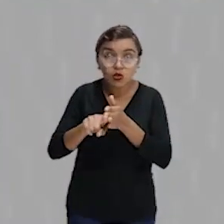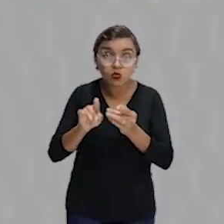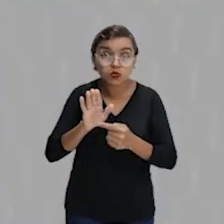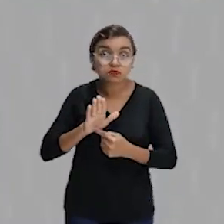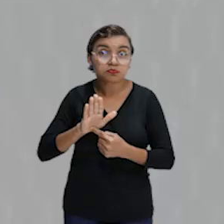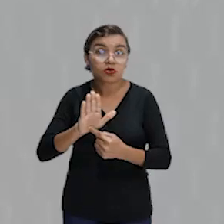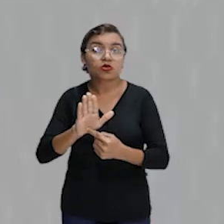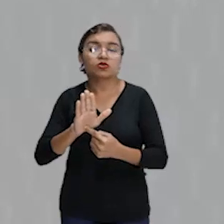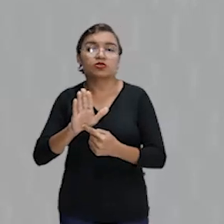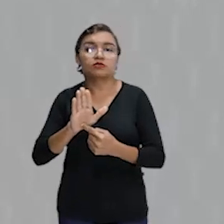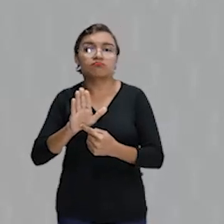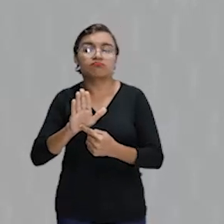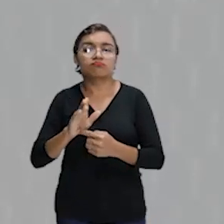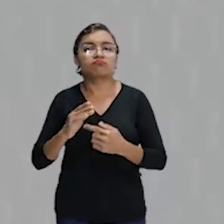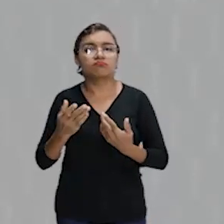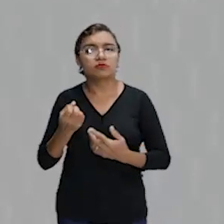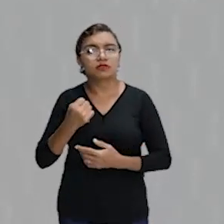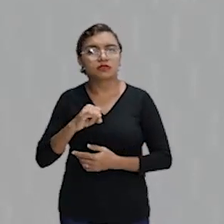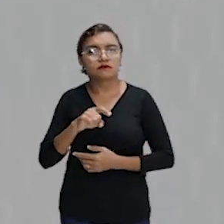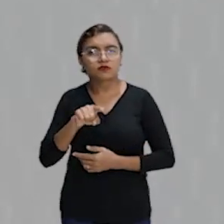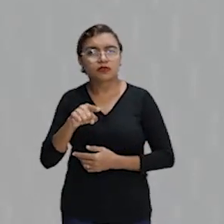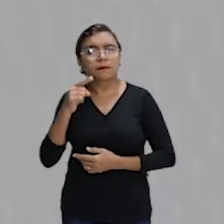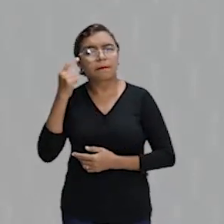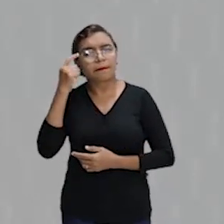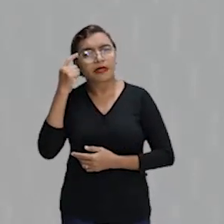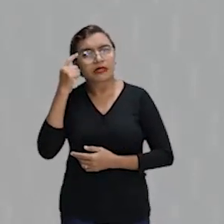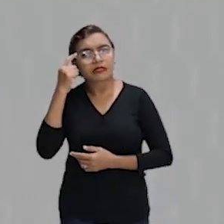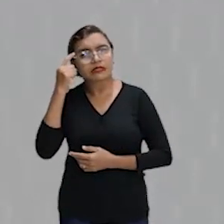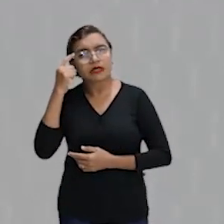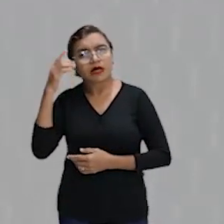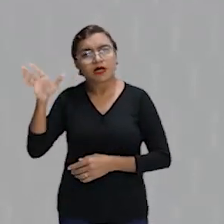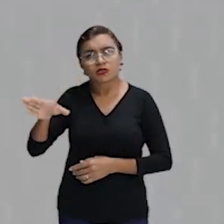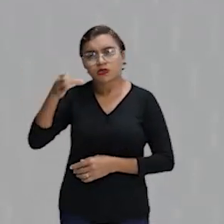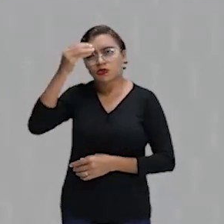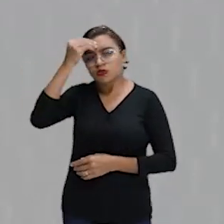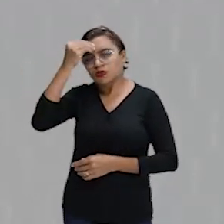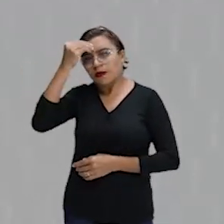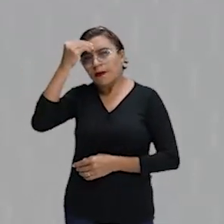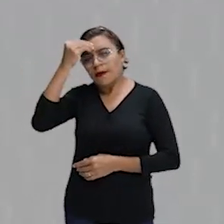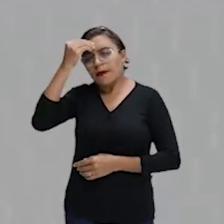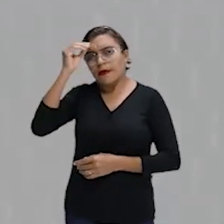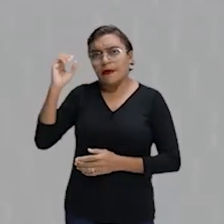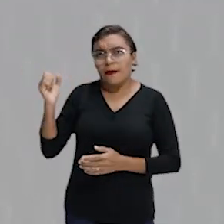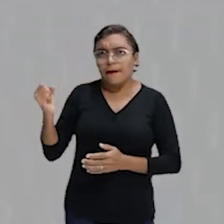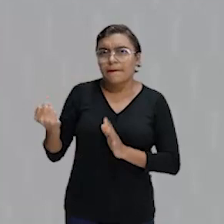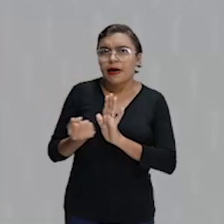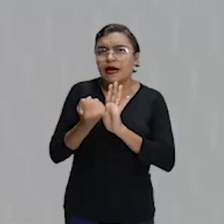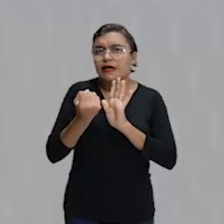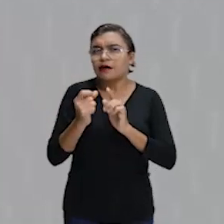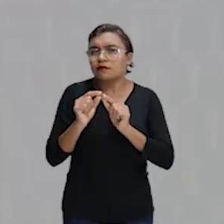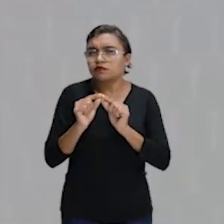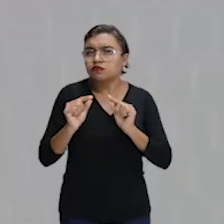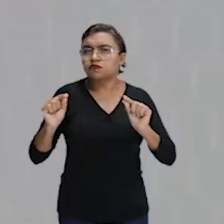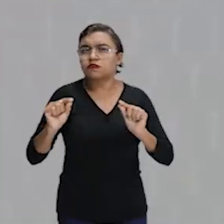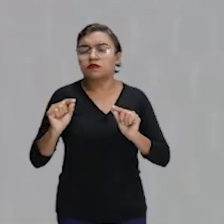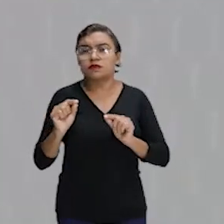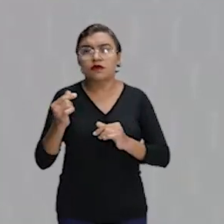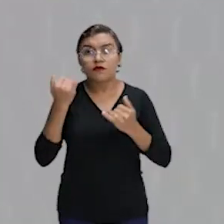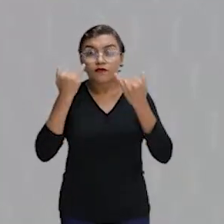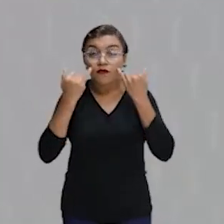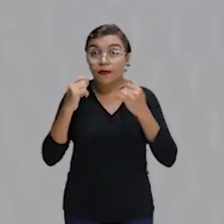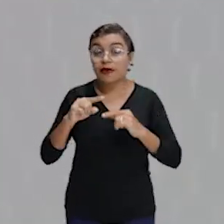passando, se você pensar assim, vou gravar, vou grifar, vou dar destaque nessa informação bem aqui, porque aí